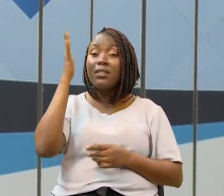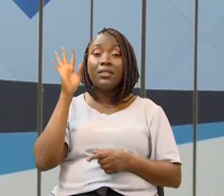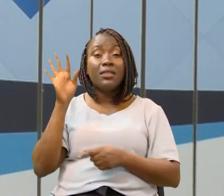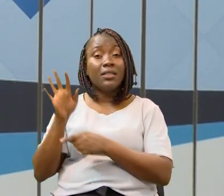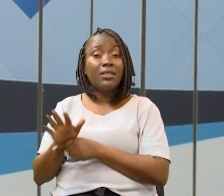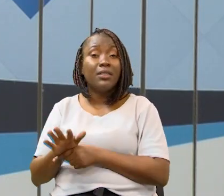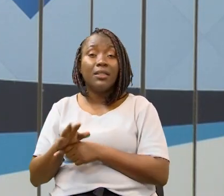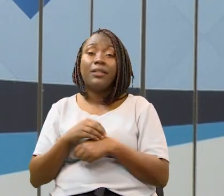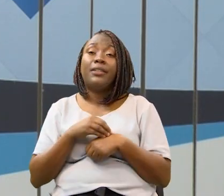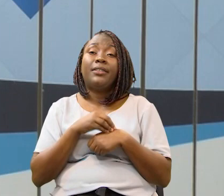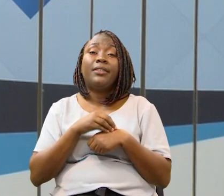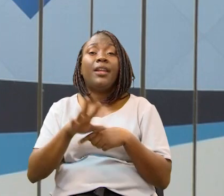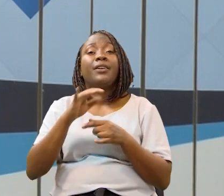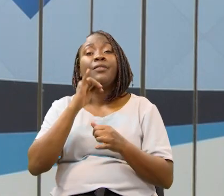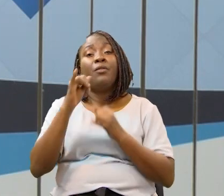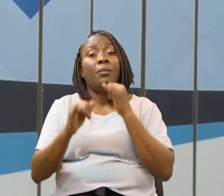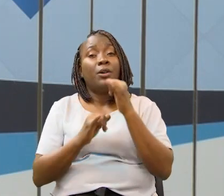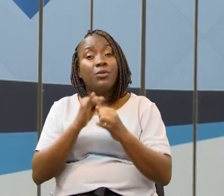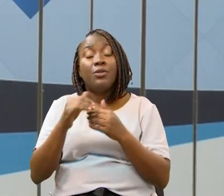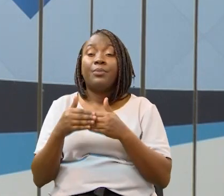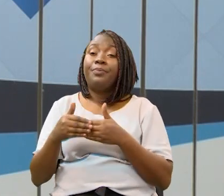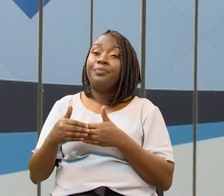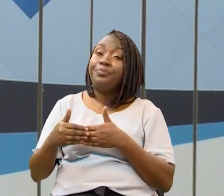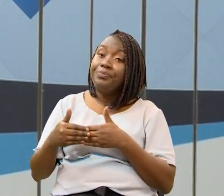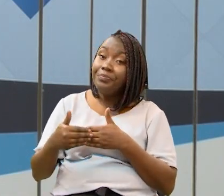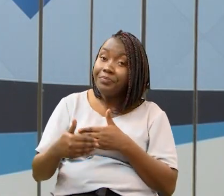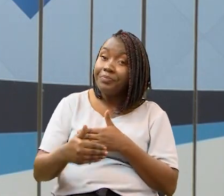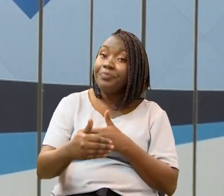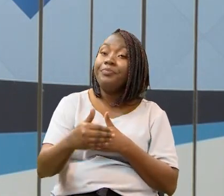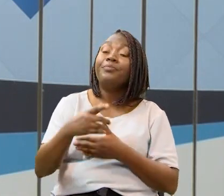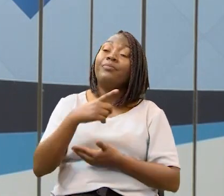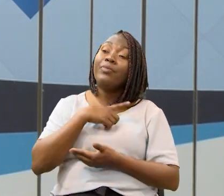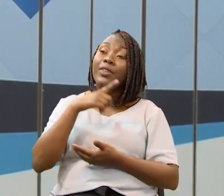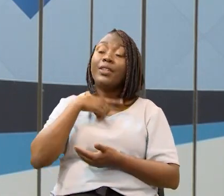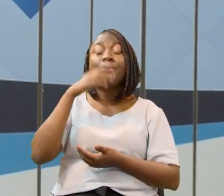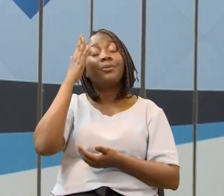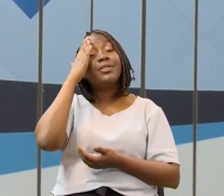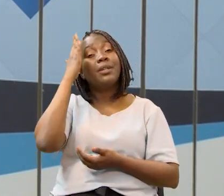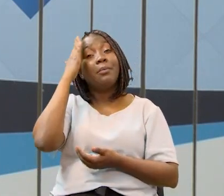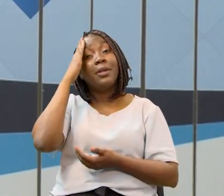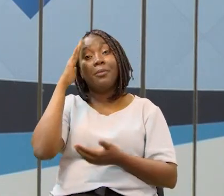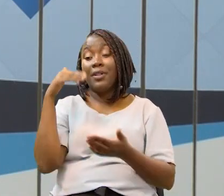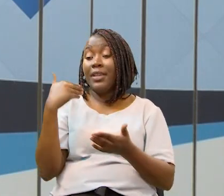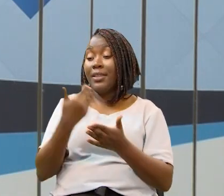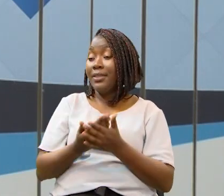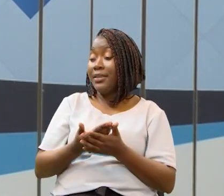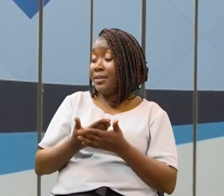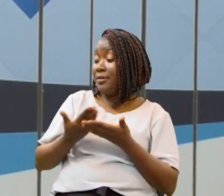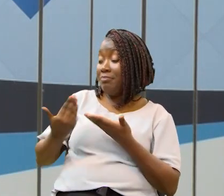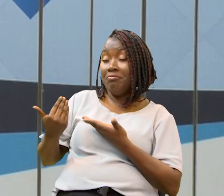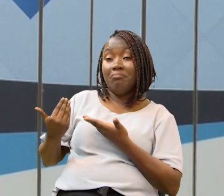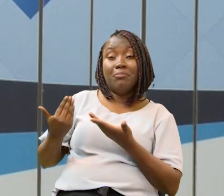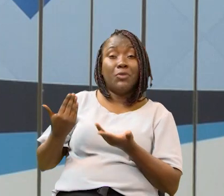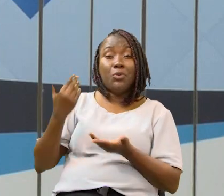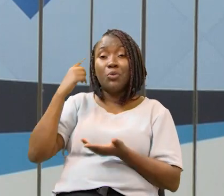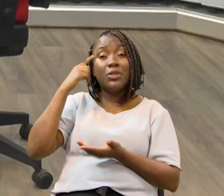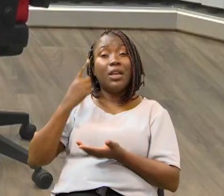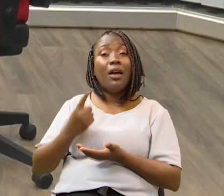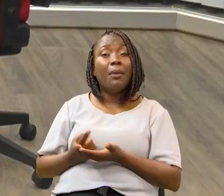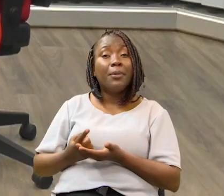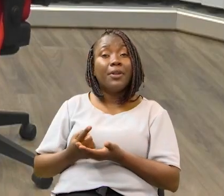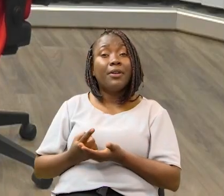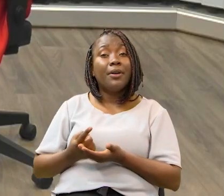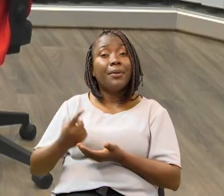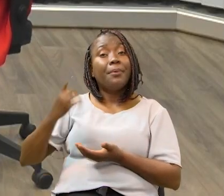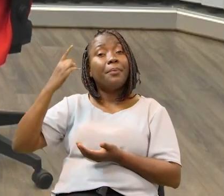isso traz informações. Então, é a partir disso que terá como saber, porque até então a gente não sabe. Exato. Né?